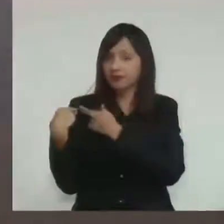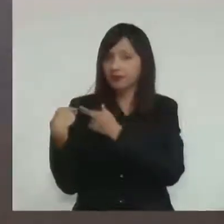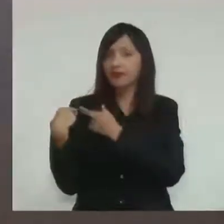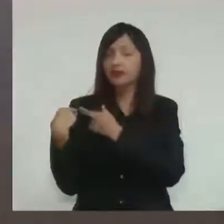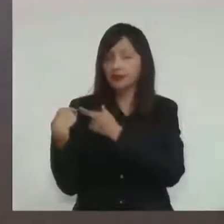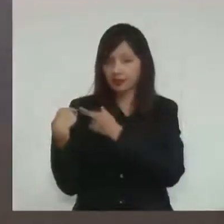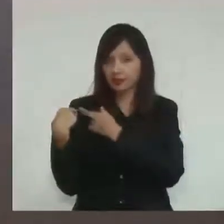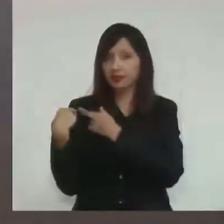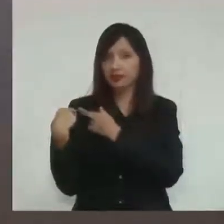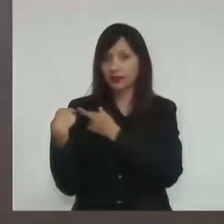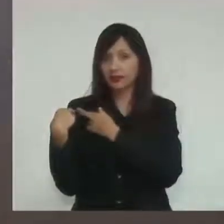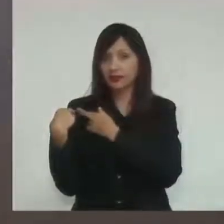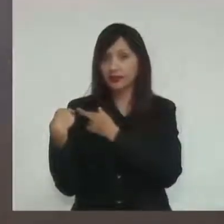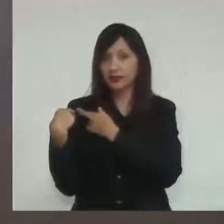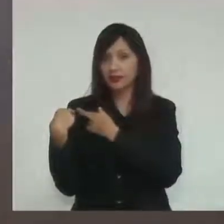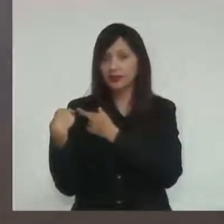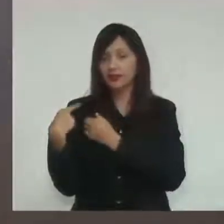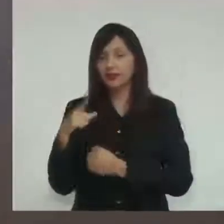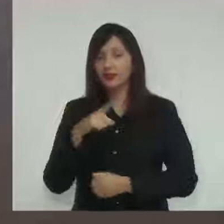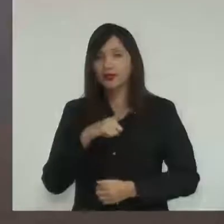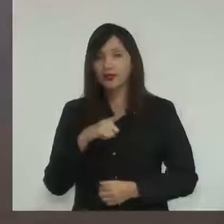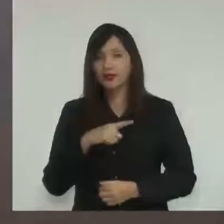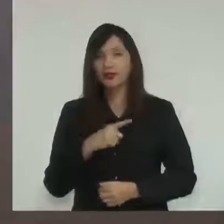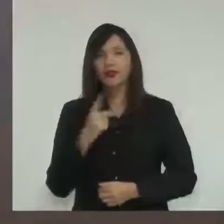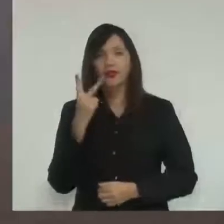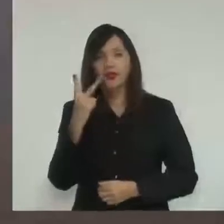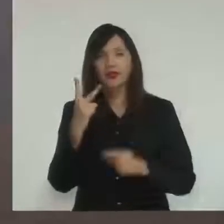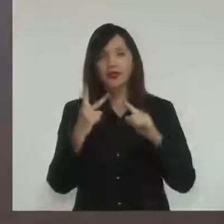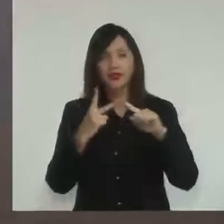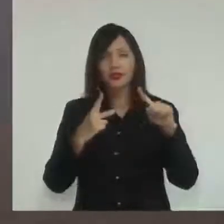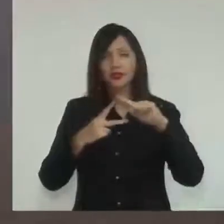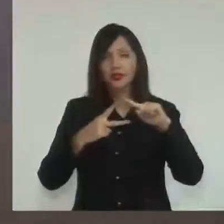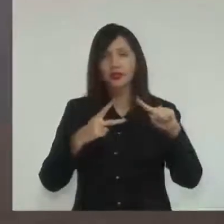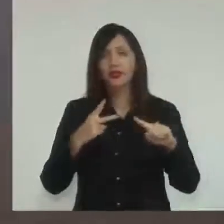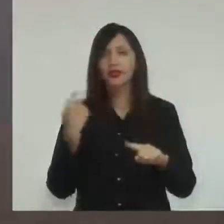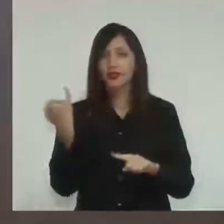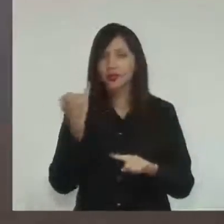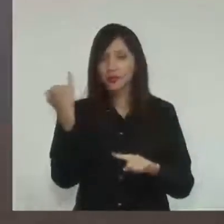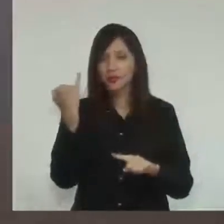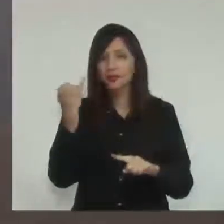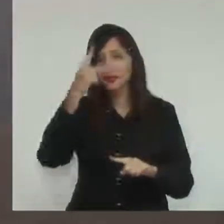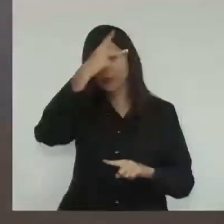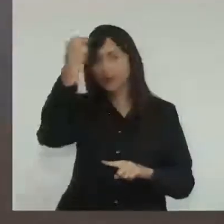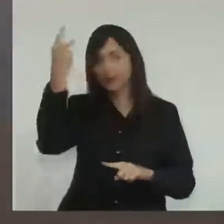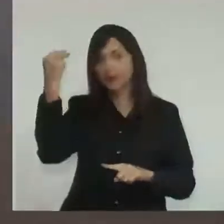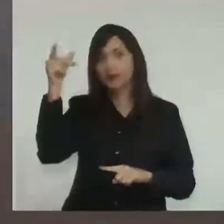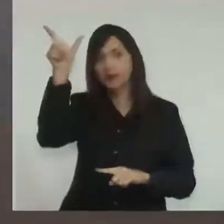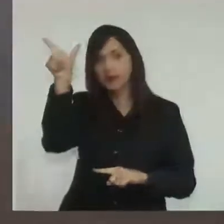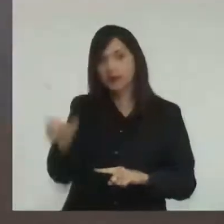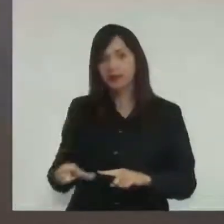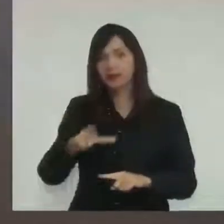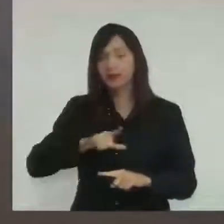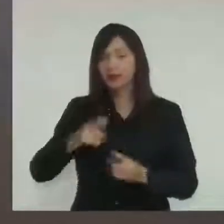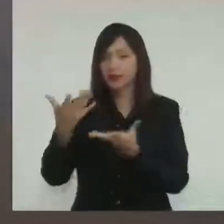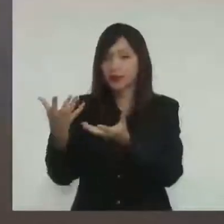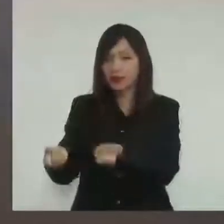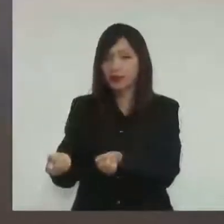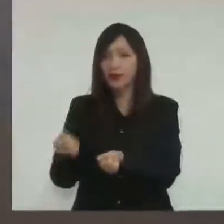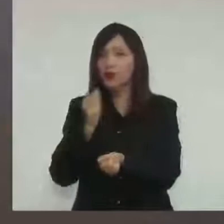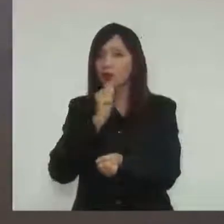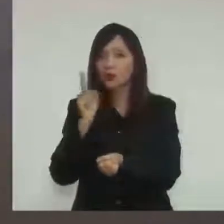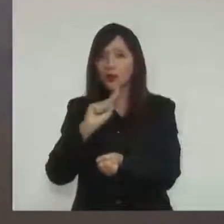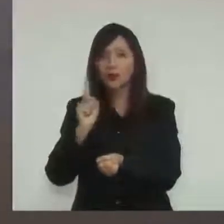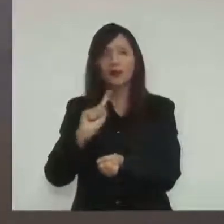objetivamente teria 2 questões que o prefeito municipal se comprometeu e não